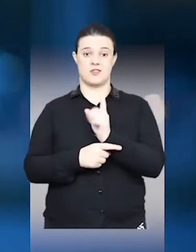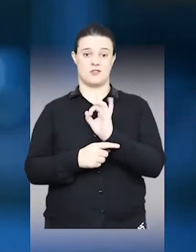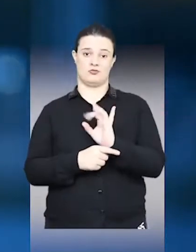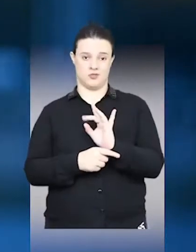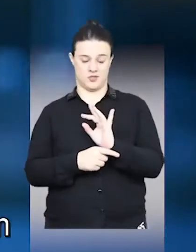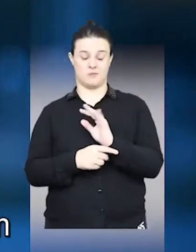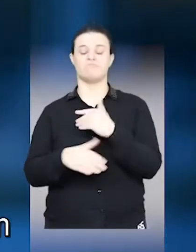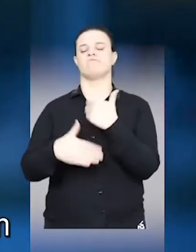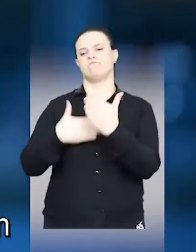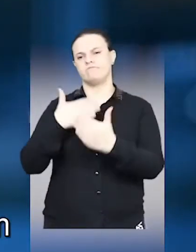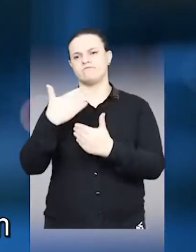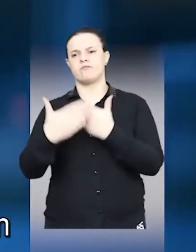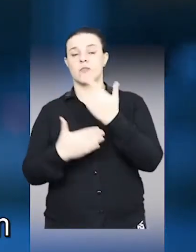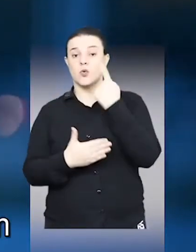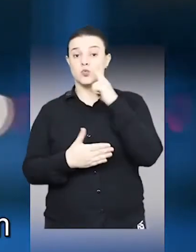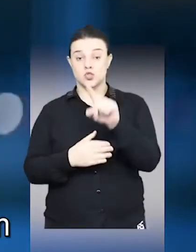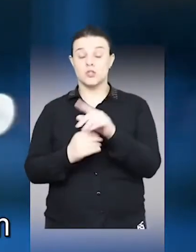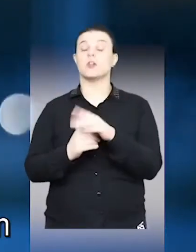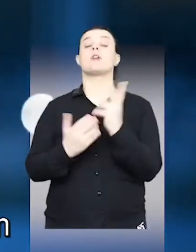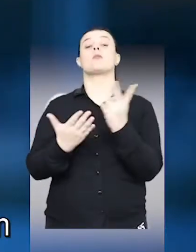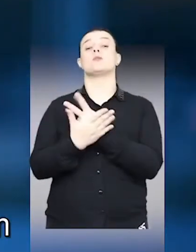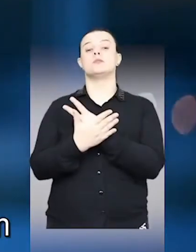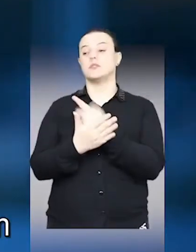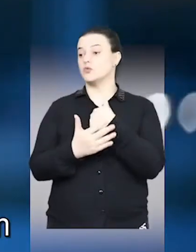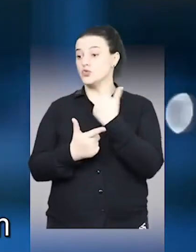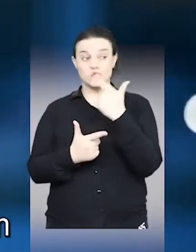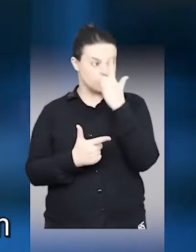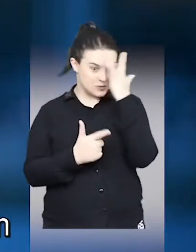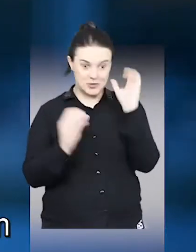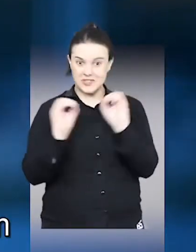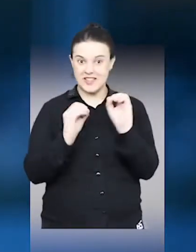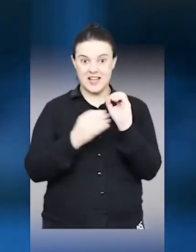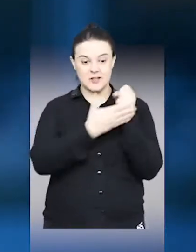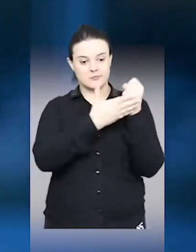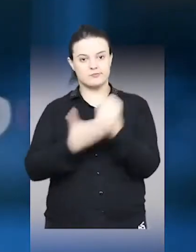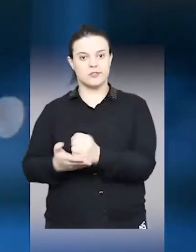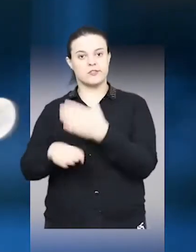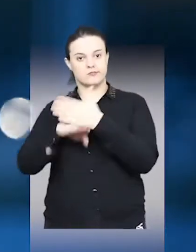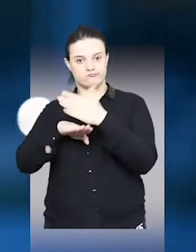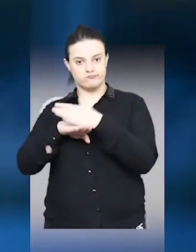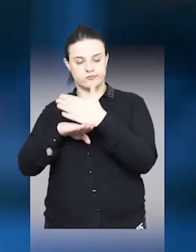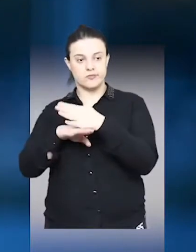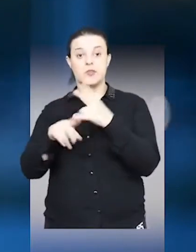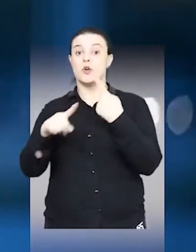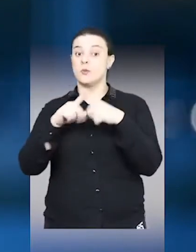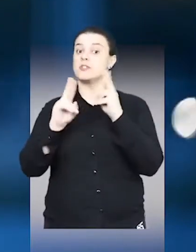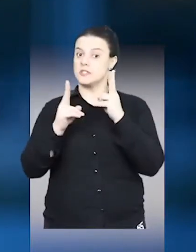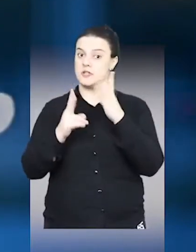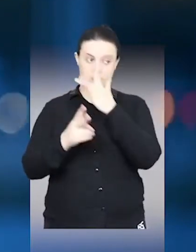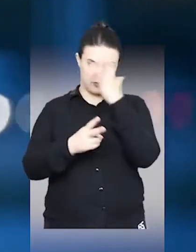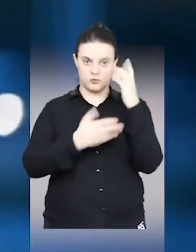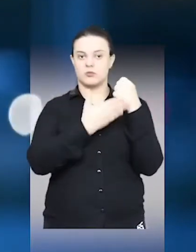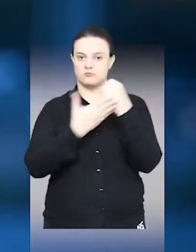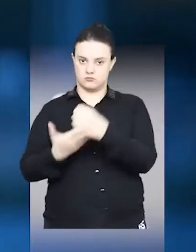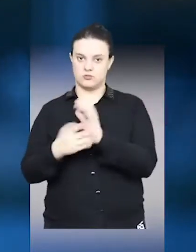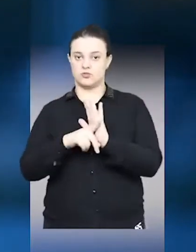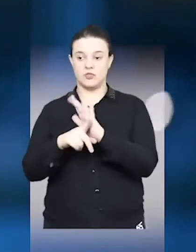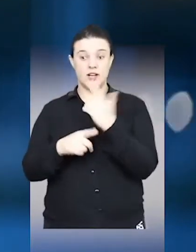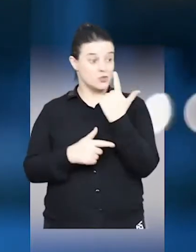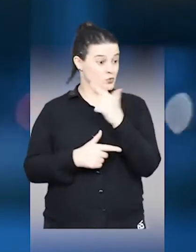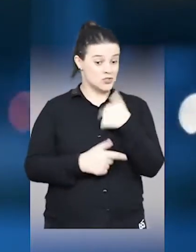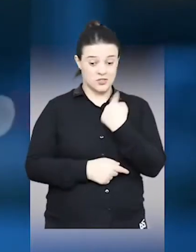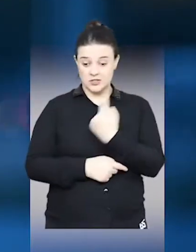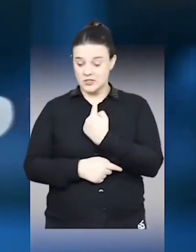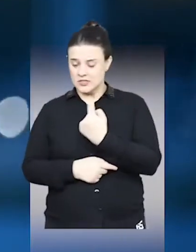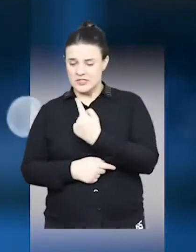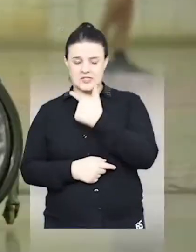de cadeira de rodas. Aí teve um dia que não tinha ninguém para me trazer para o treino, que sempre tinha alguém que trazia para o treino. Aí não tinha